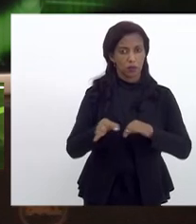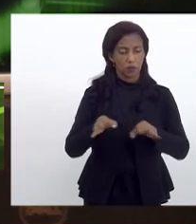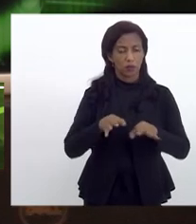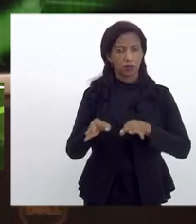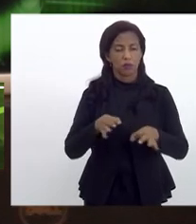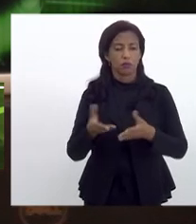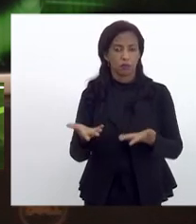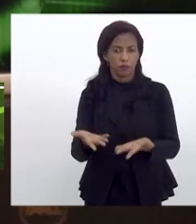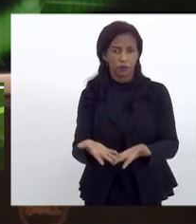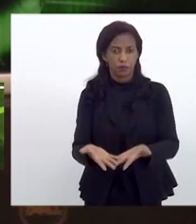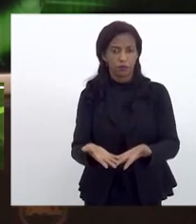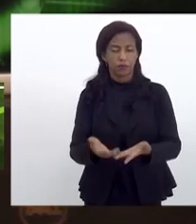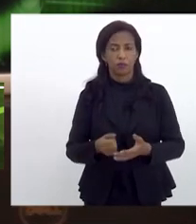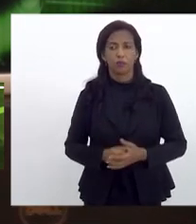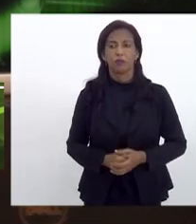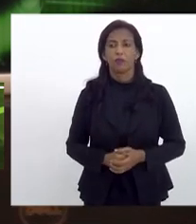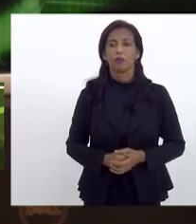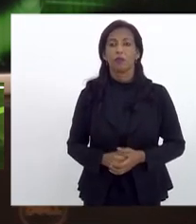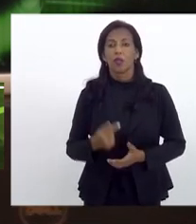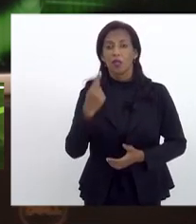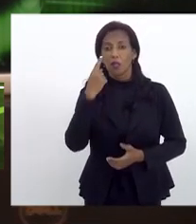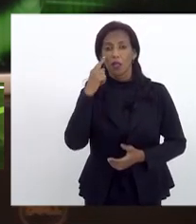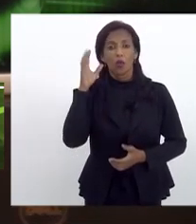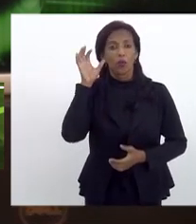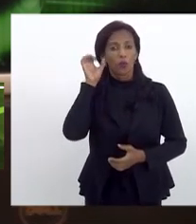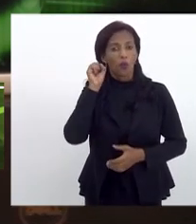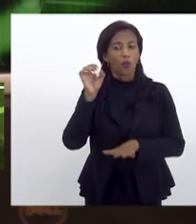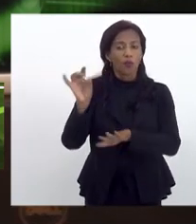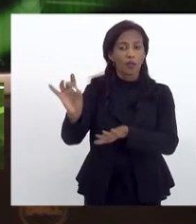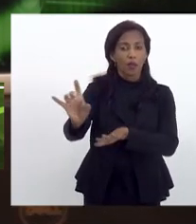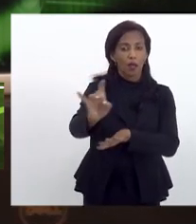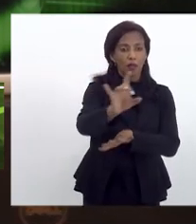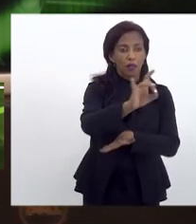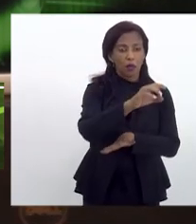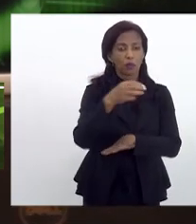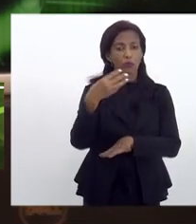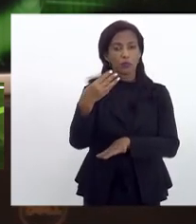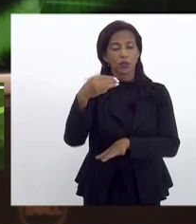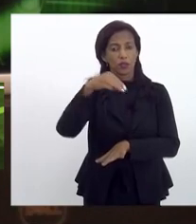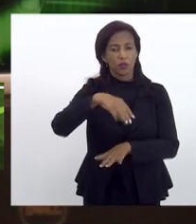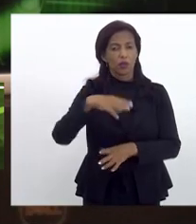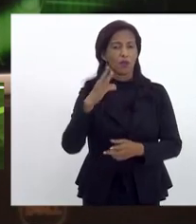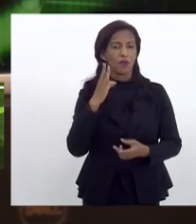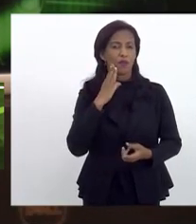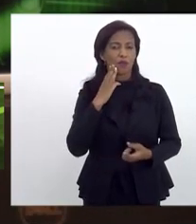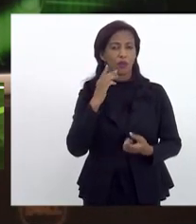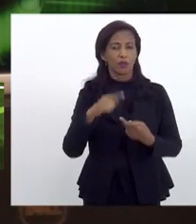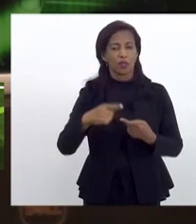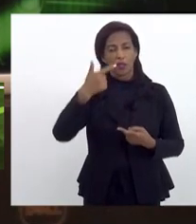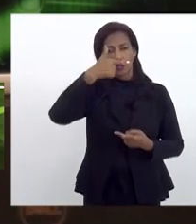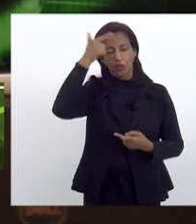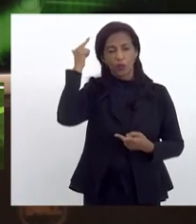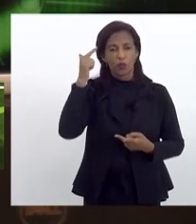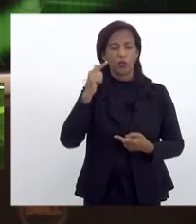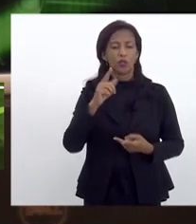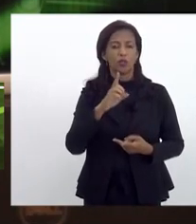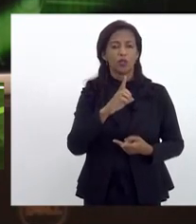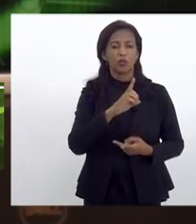Projeto é isso Eu quero ouvir Vou ouvir os deputados Três minutos Estão escritos Valdeck, Luiz Paulo Marta Rocha